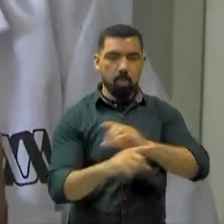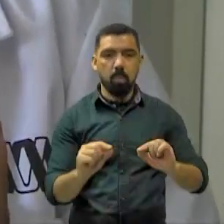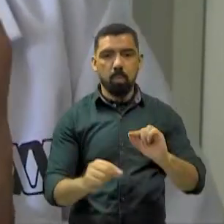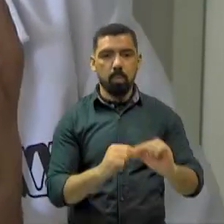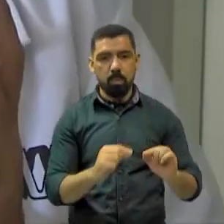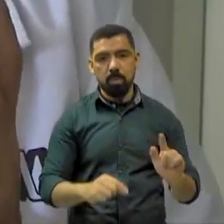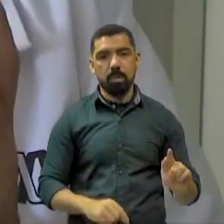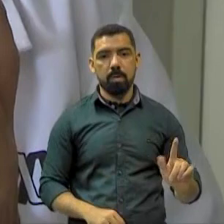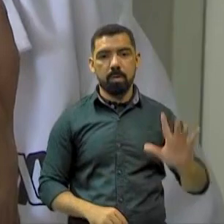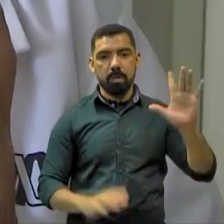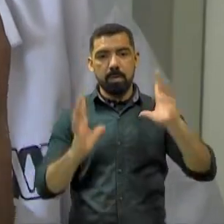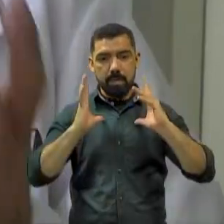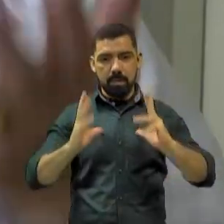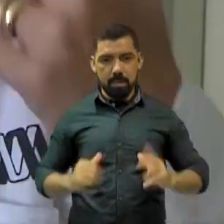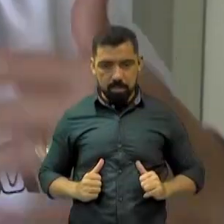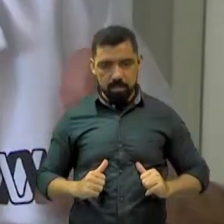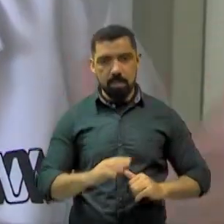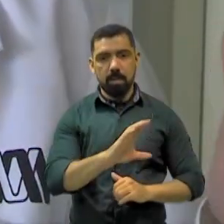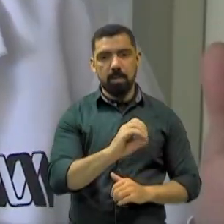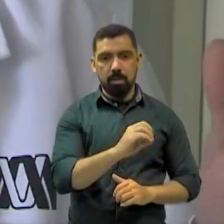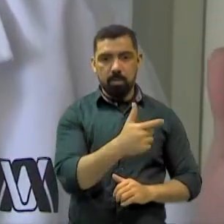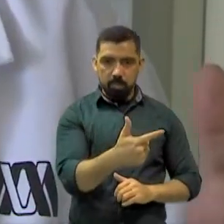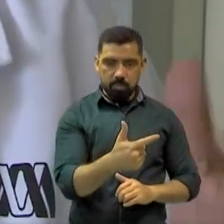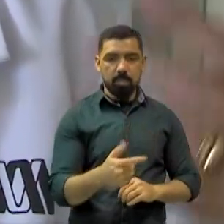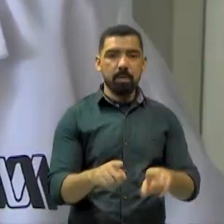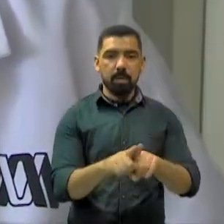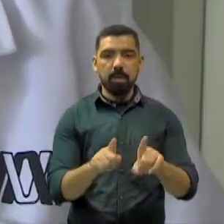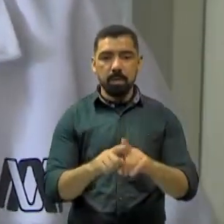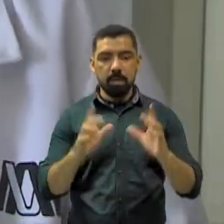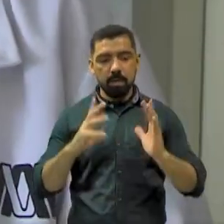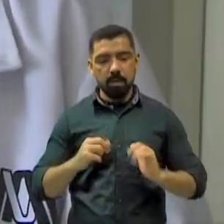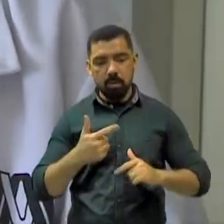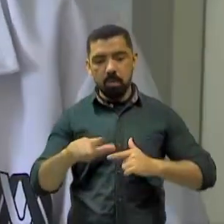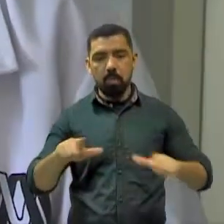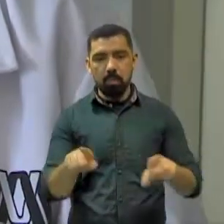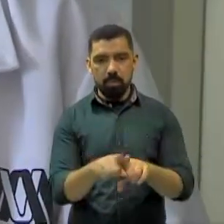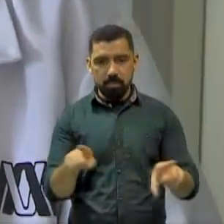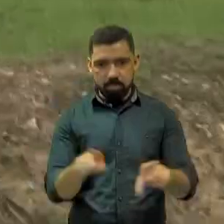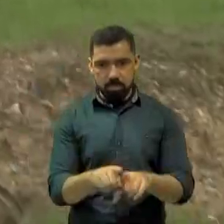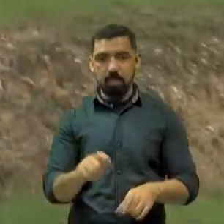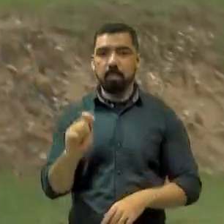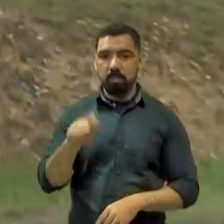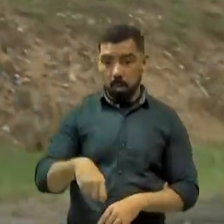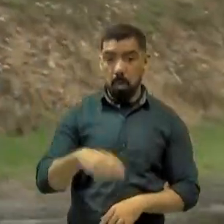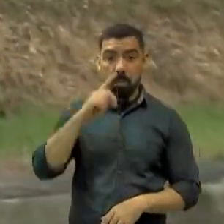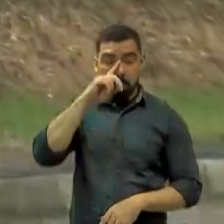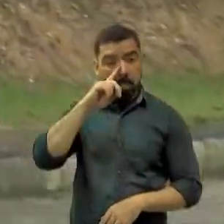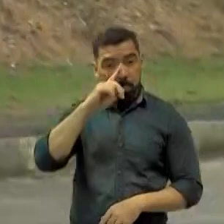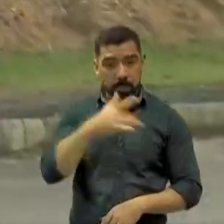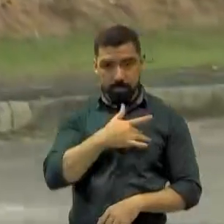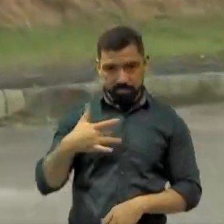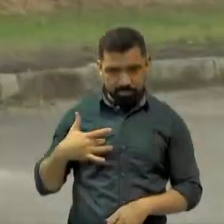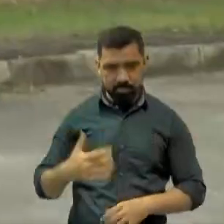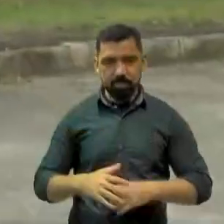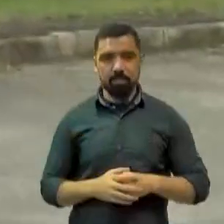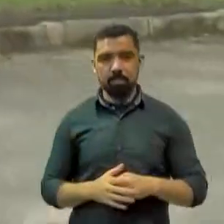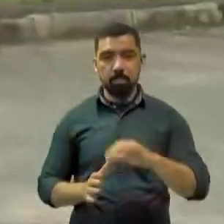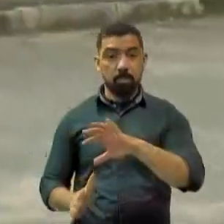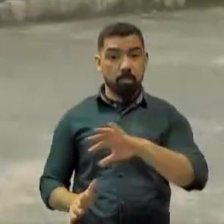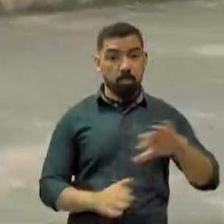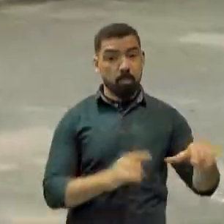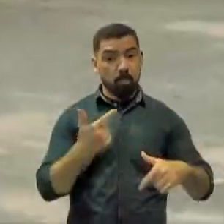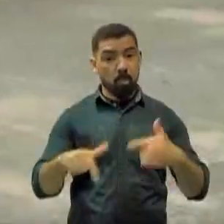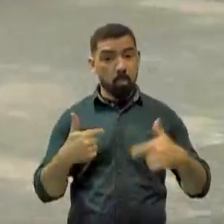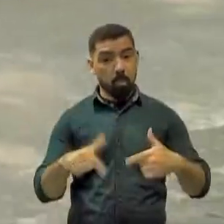gás limpo de CO2 e, obviamente, limpo de outros contaminantes que também são nocivos. Outro trabalho desenvolvido para a criação